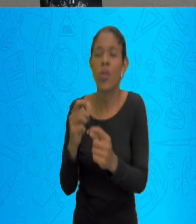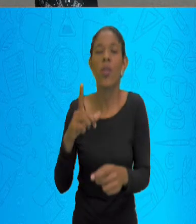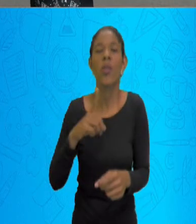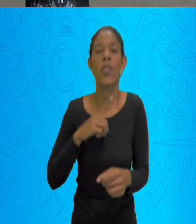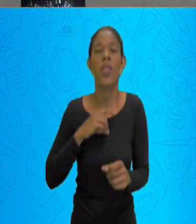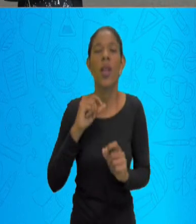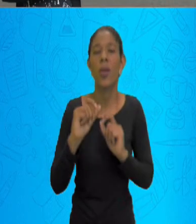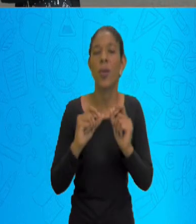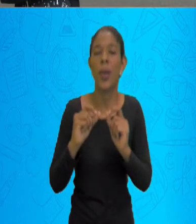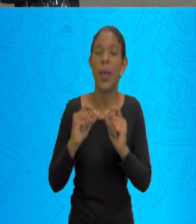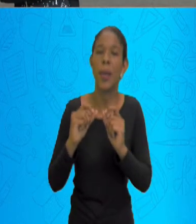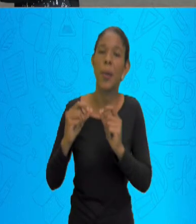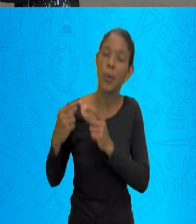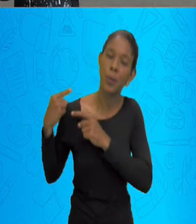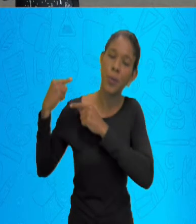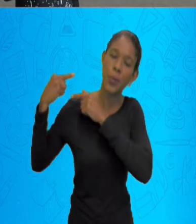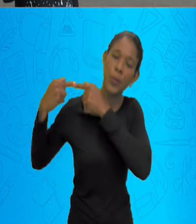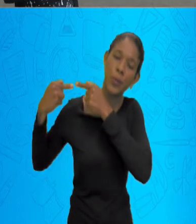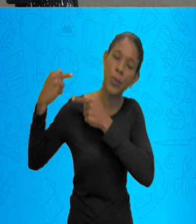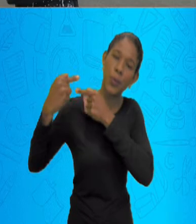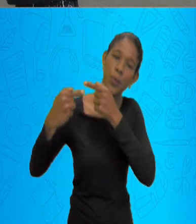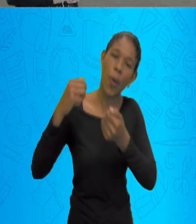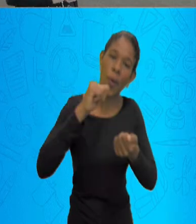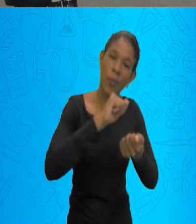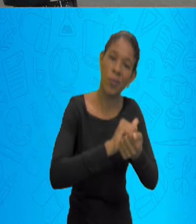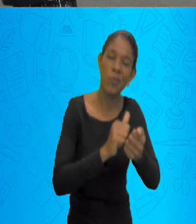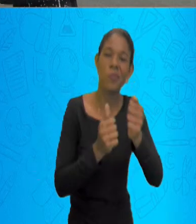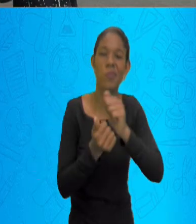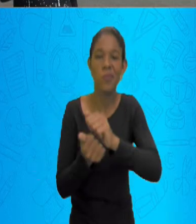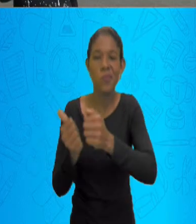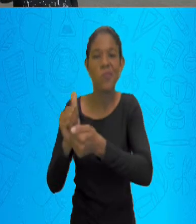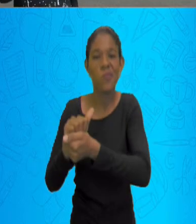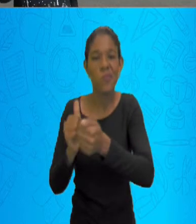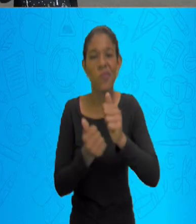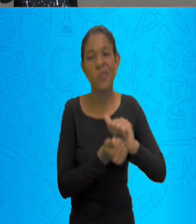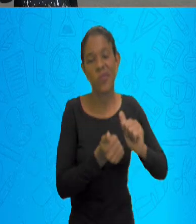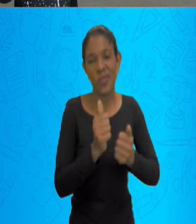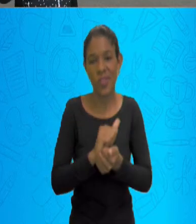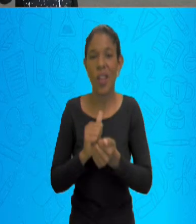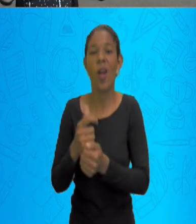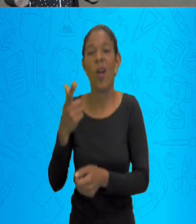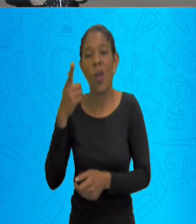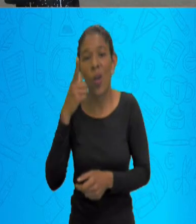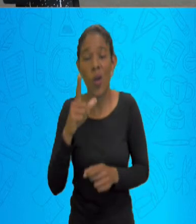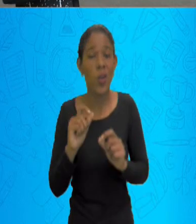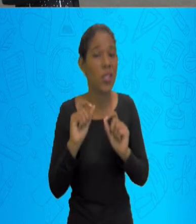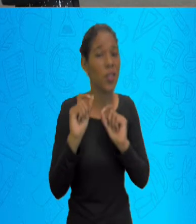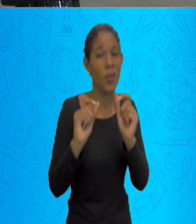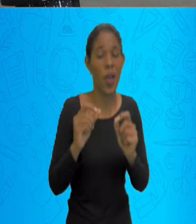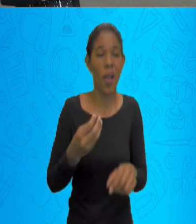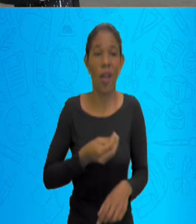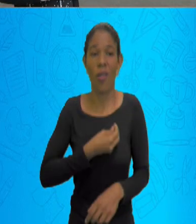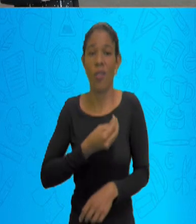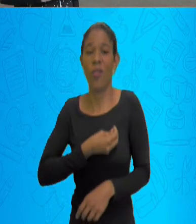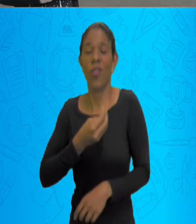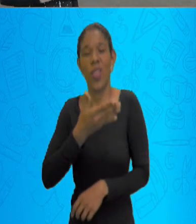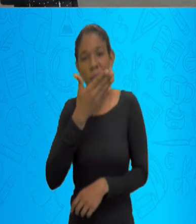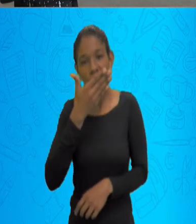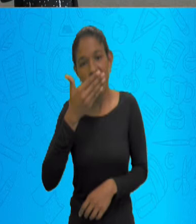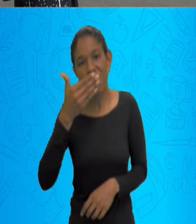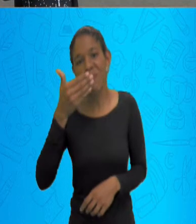seu processo de adaptação. E eles conseguem fazer com que isso facilite a vidinha deles